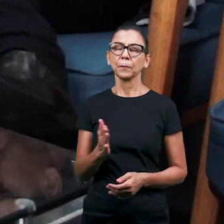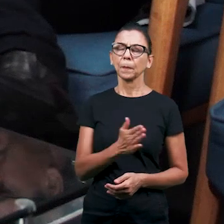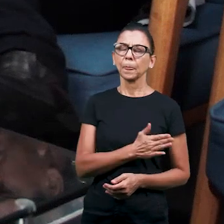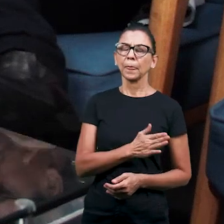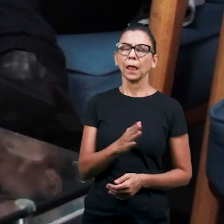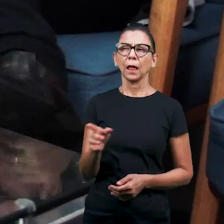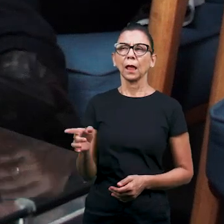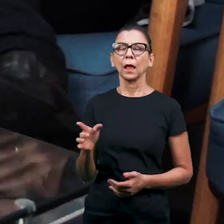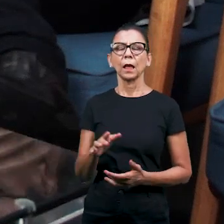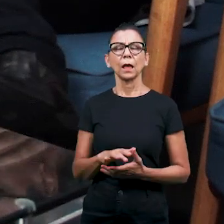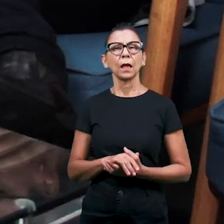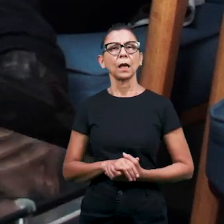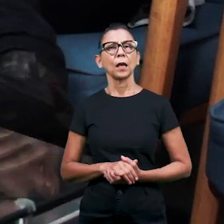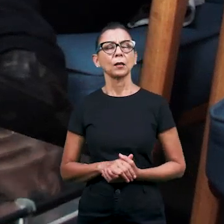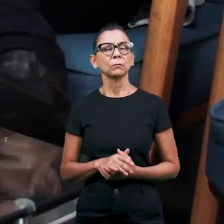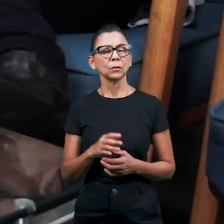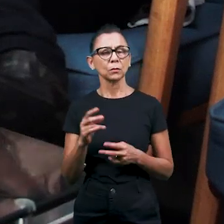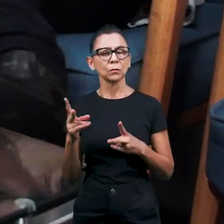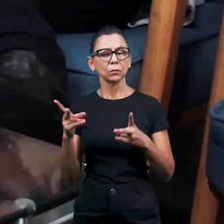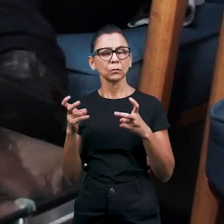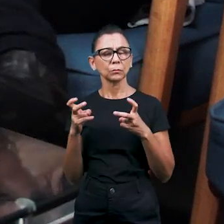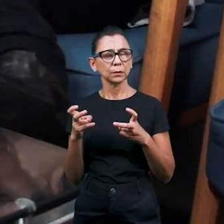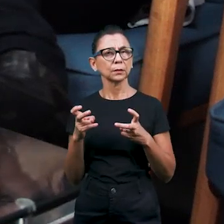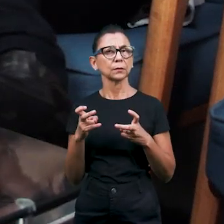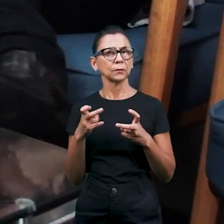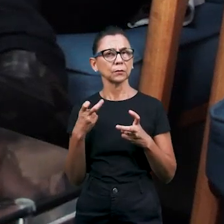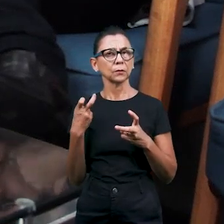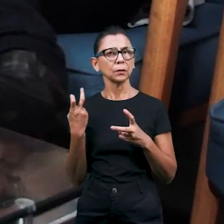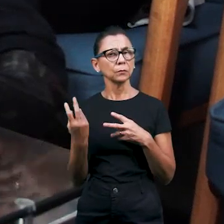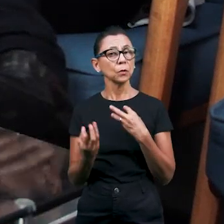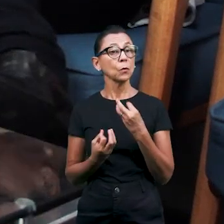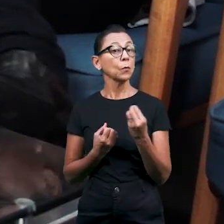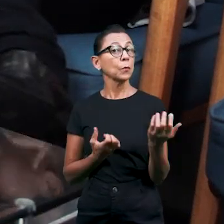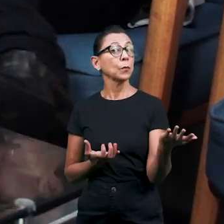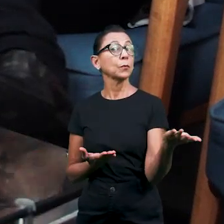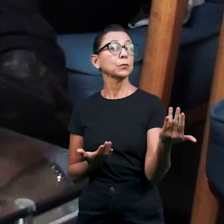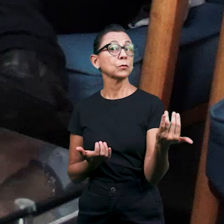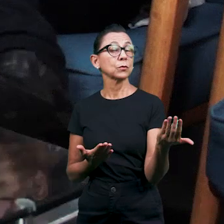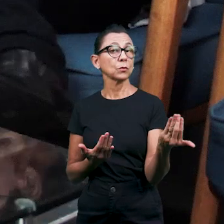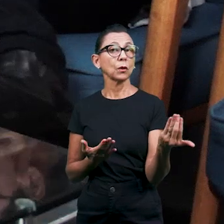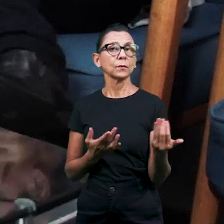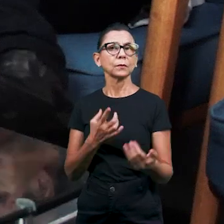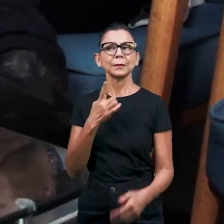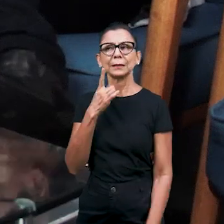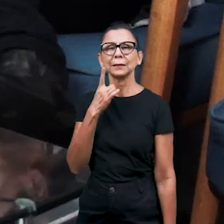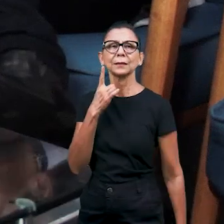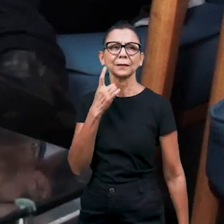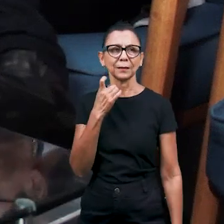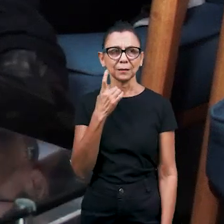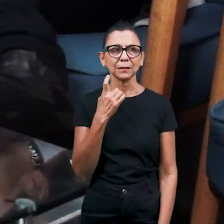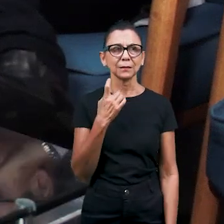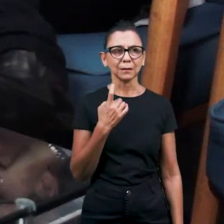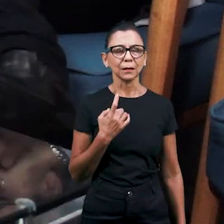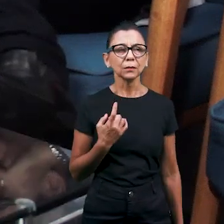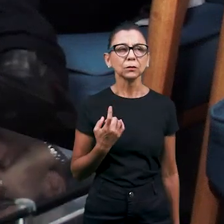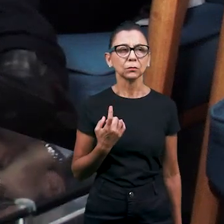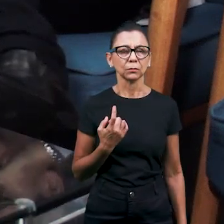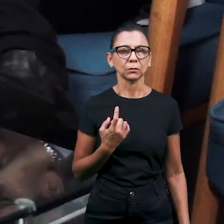como os jovens, eles mesmos, estão interessados, desejosos de viver uma